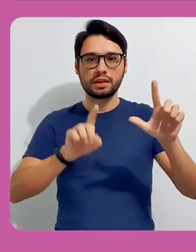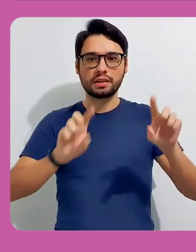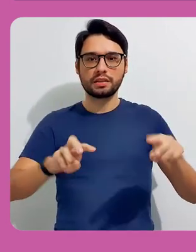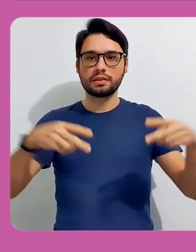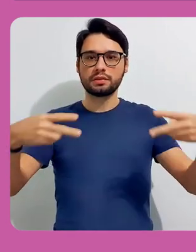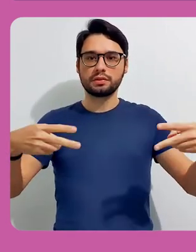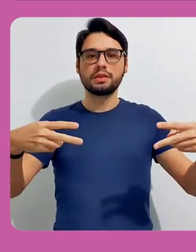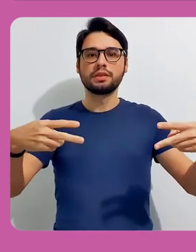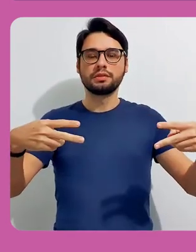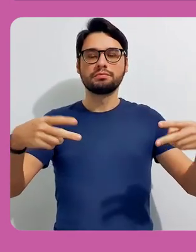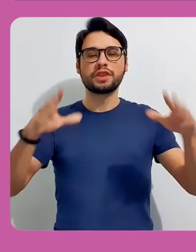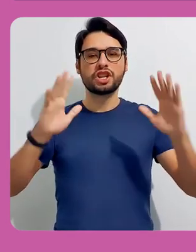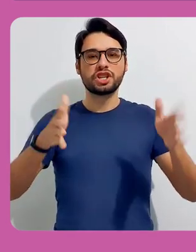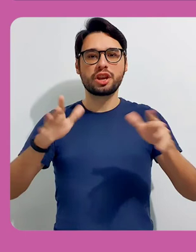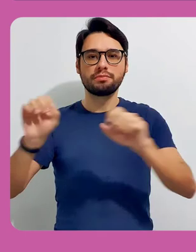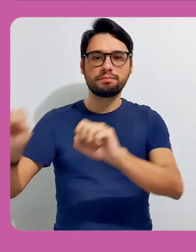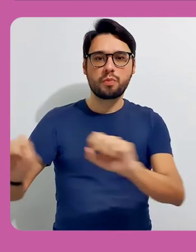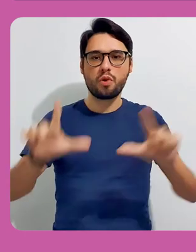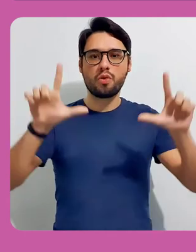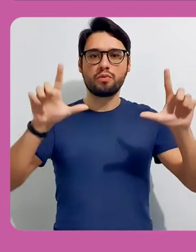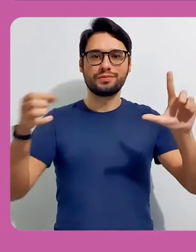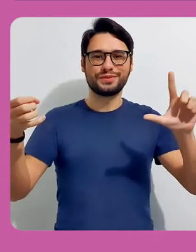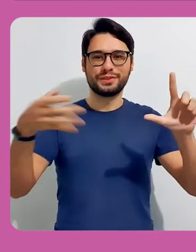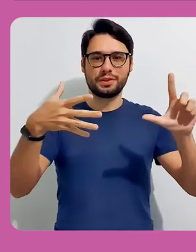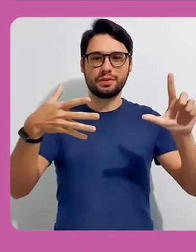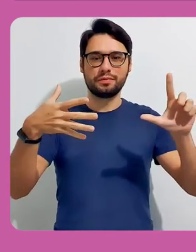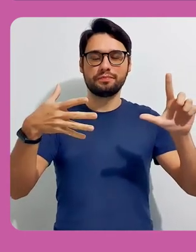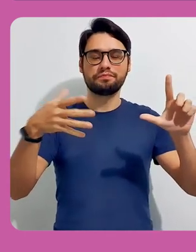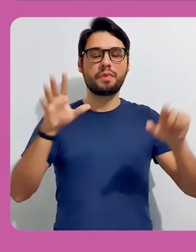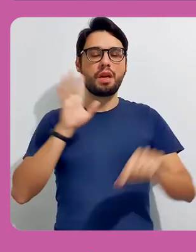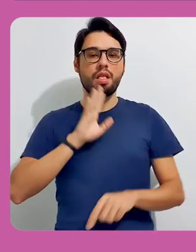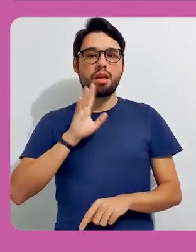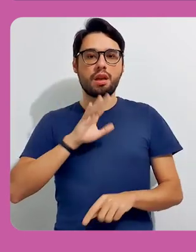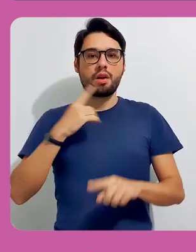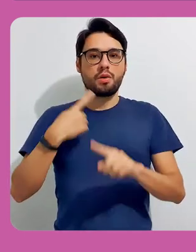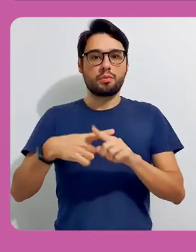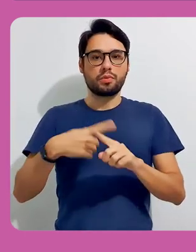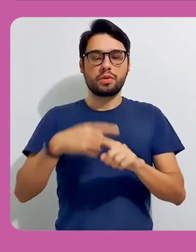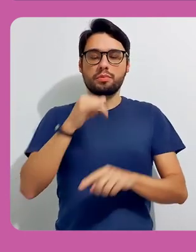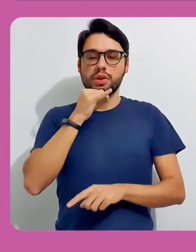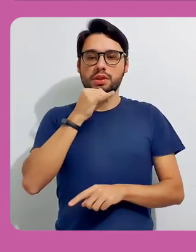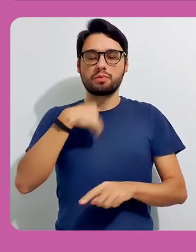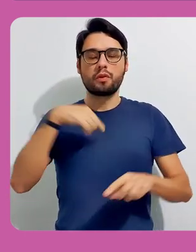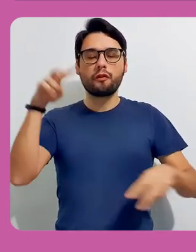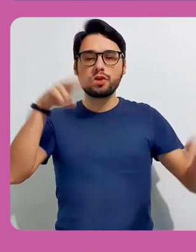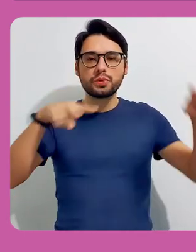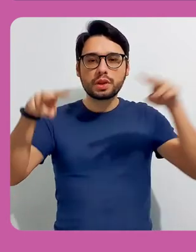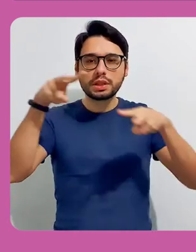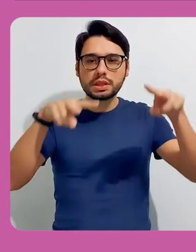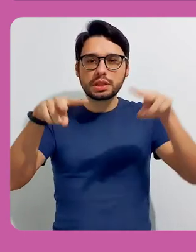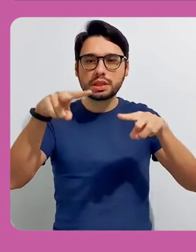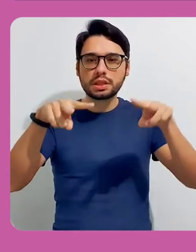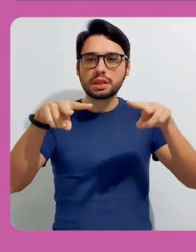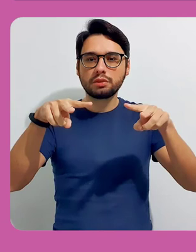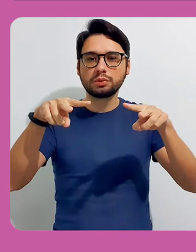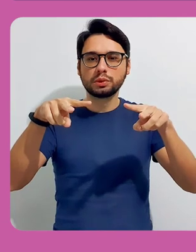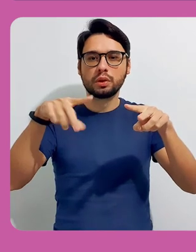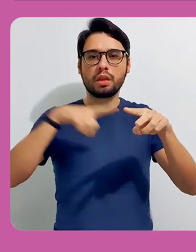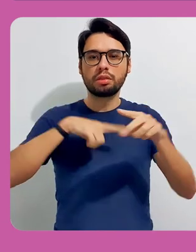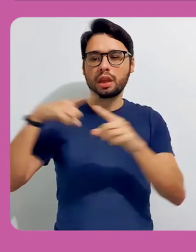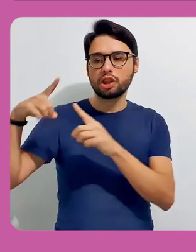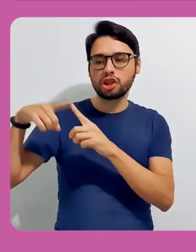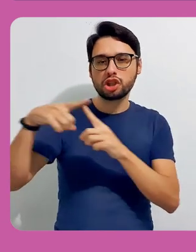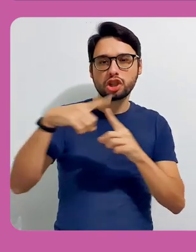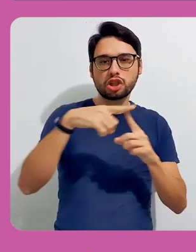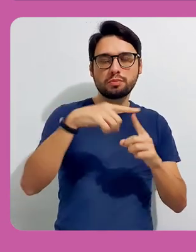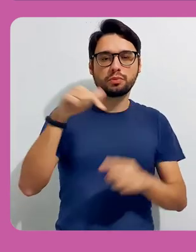link mas aí é legal vocês verem aqui o seguinte que quando você tá visualizando um recurso